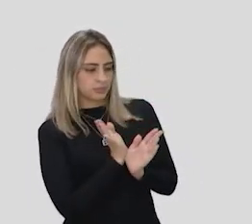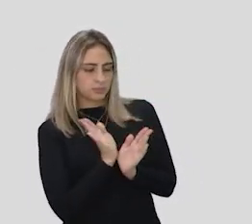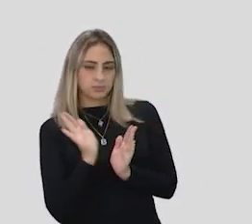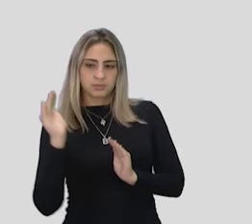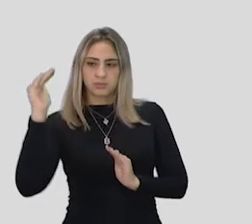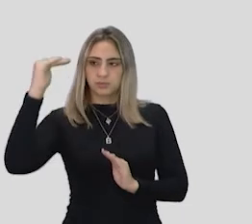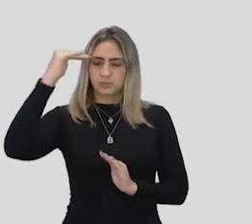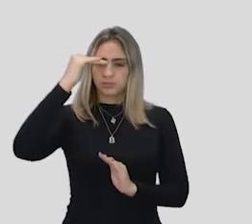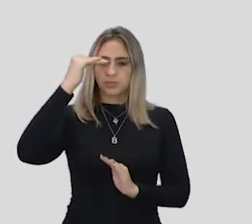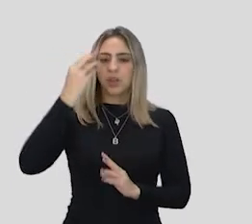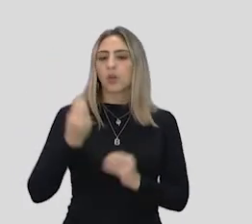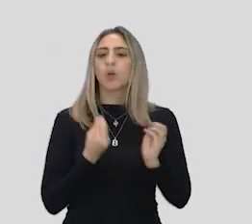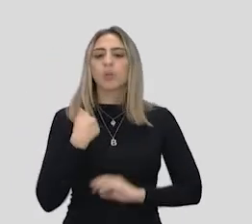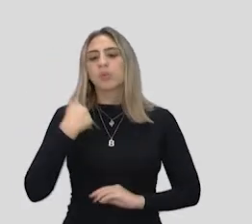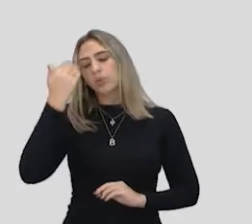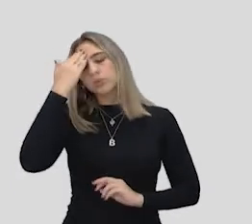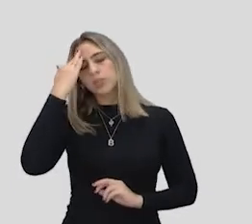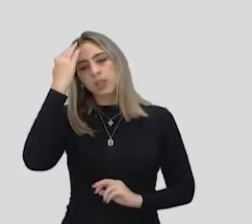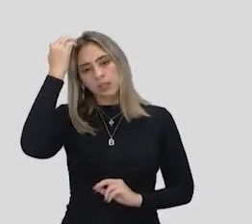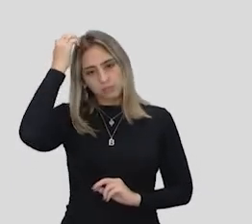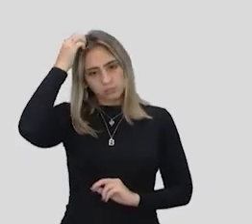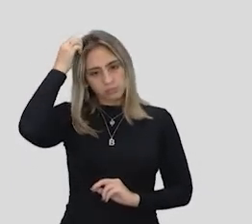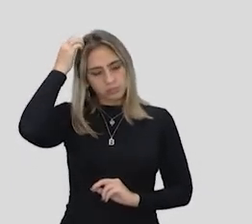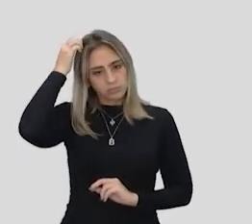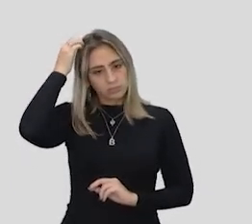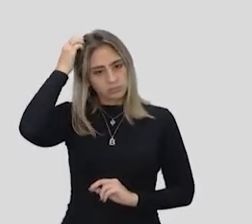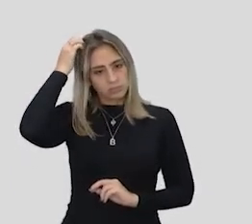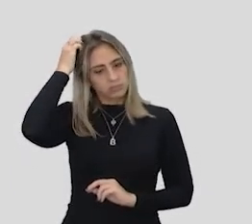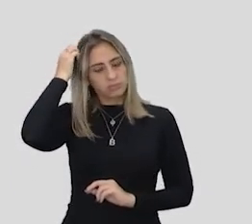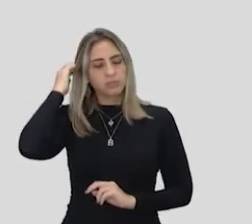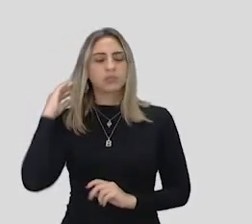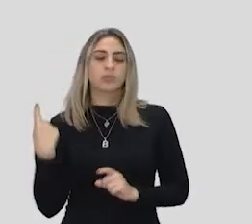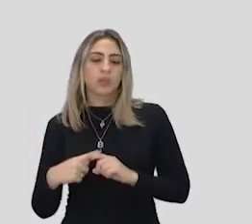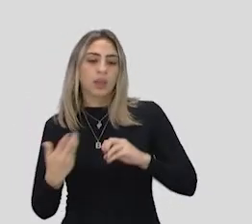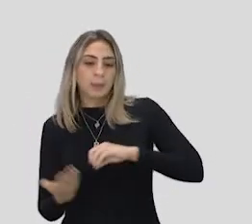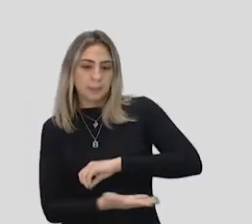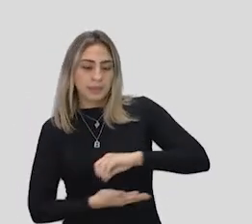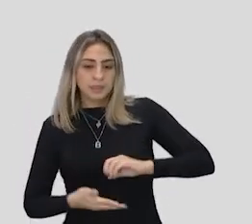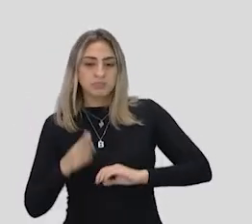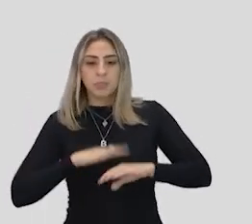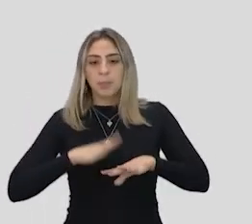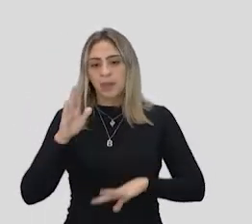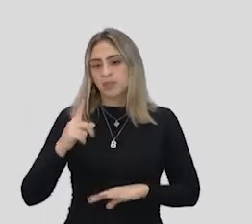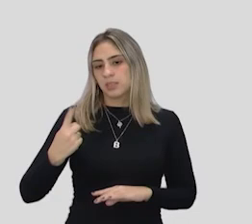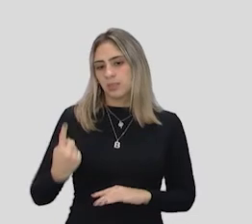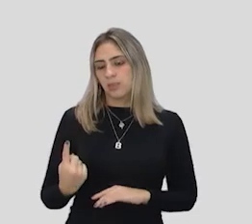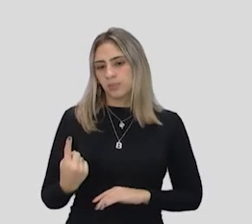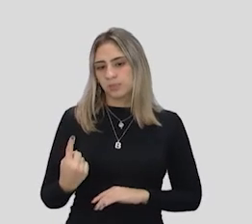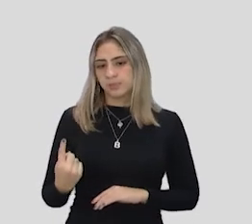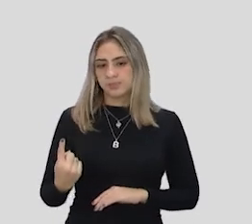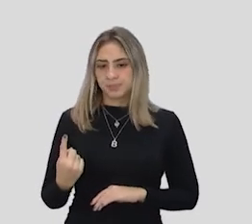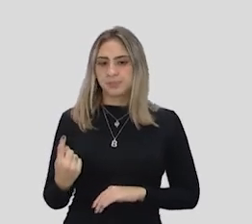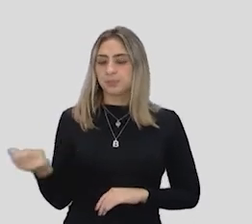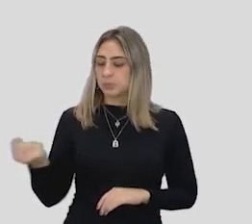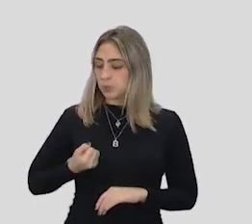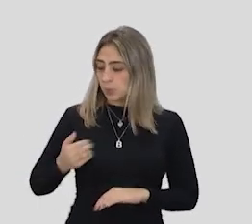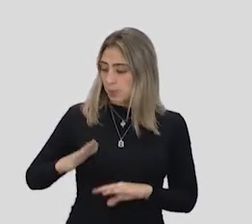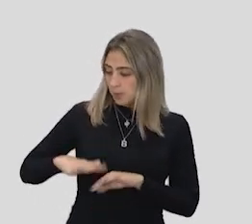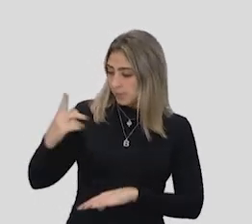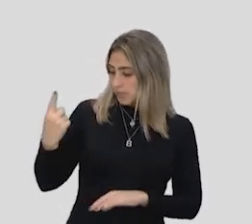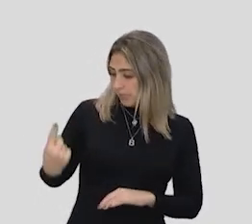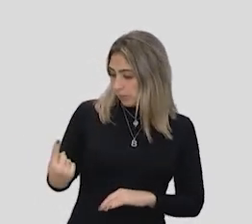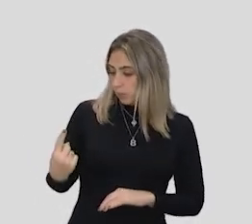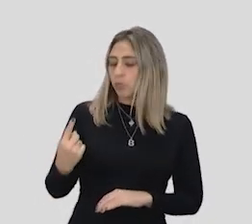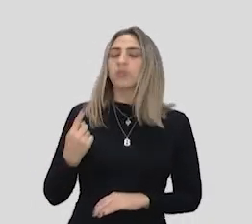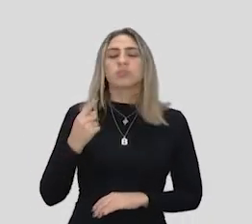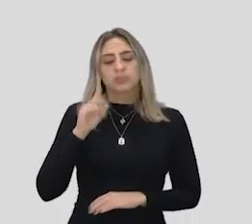aqui. Como que eu sei que é crescente? Porque a base aqui, ela é maior que 1. Quando a base é maior que 1, o gráfico